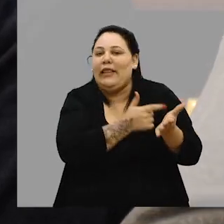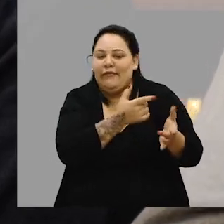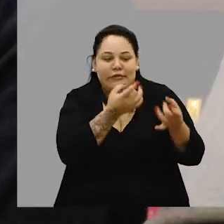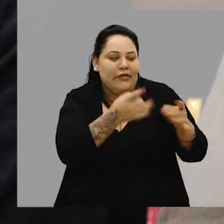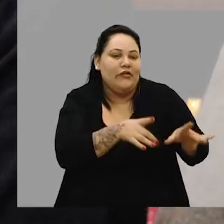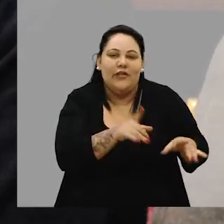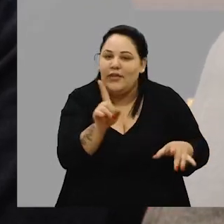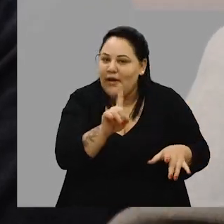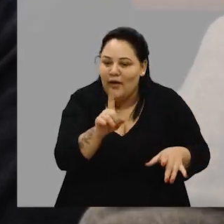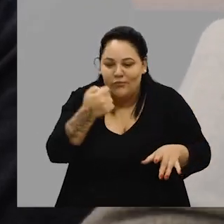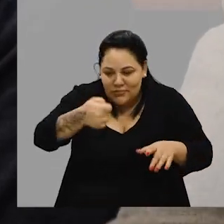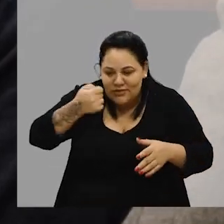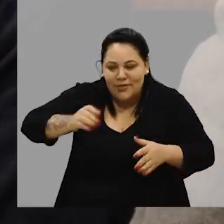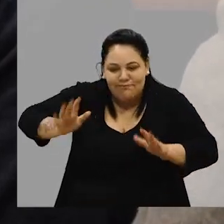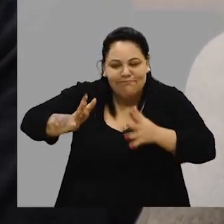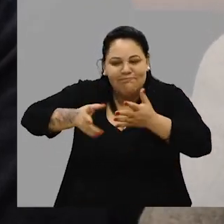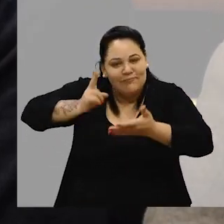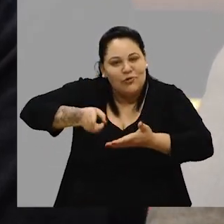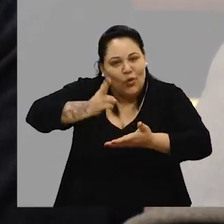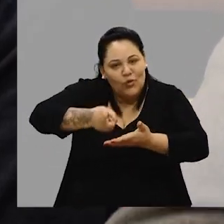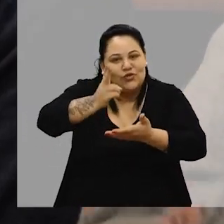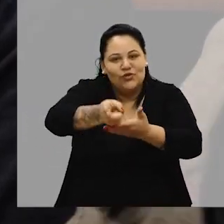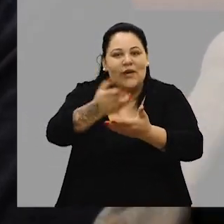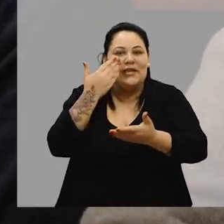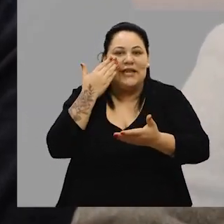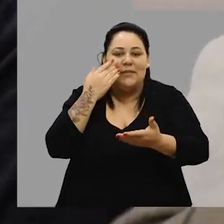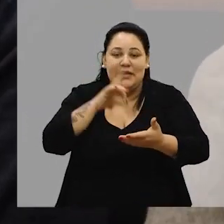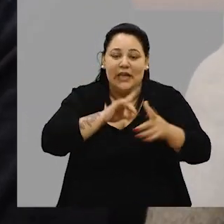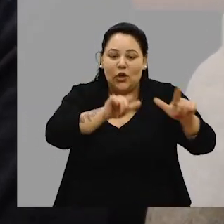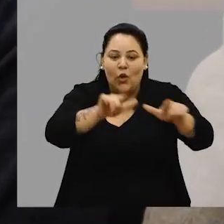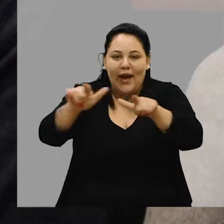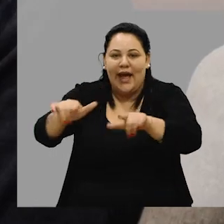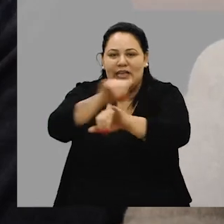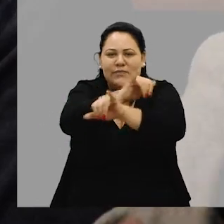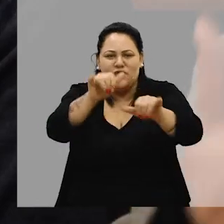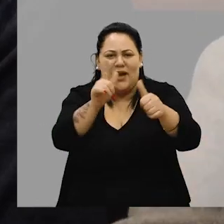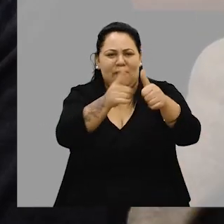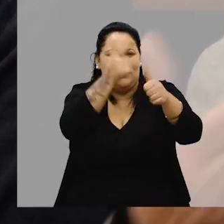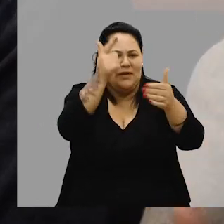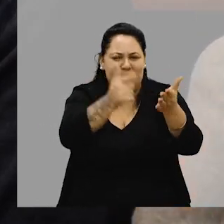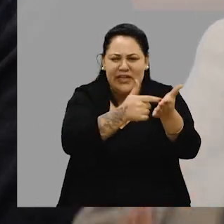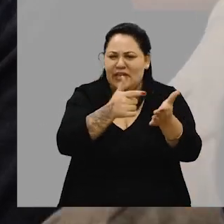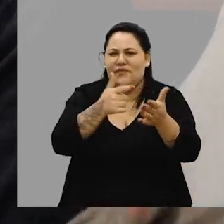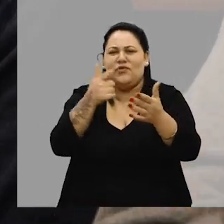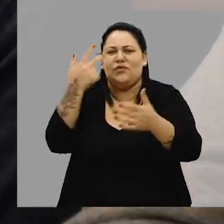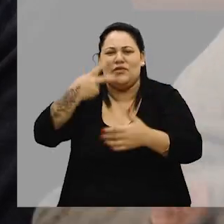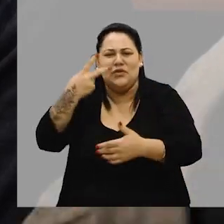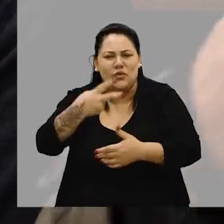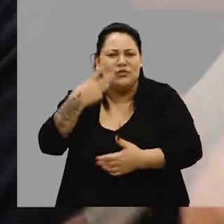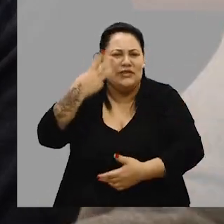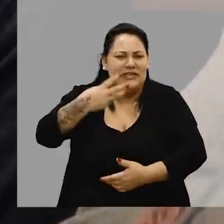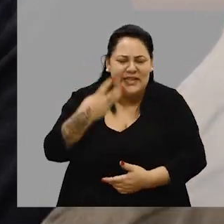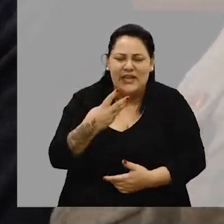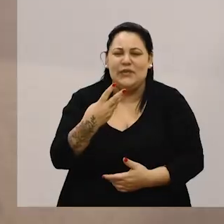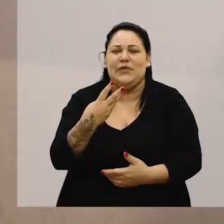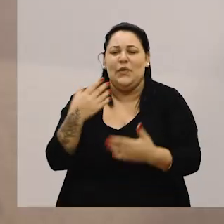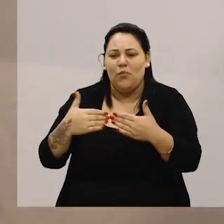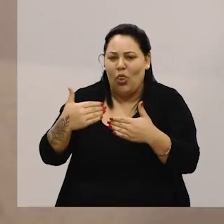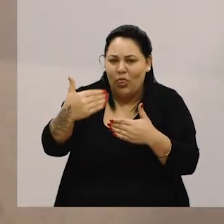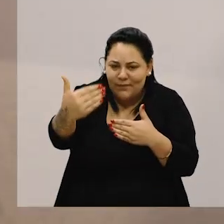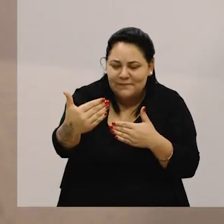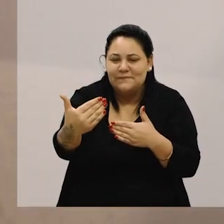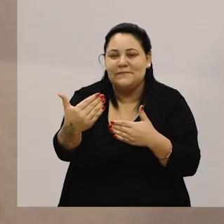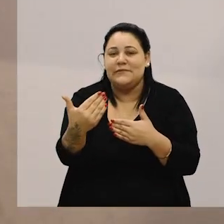não desistir na sua primeira obra, na sua primeira investida, mas que ele possa justamente ter continuidade. O primeiro livro, o segundo,